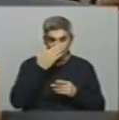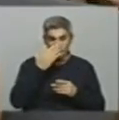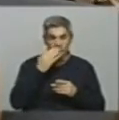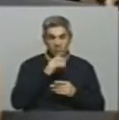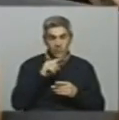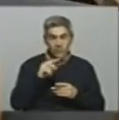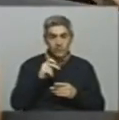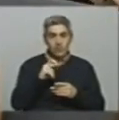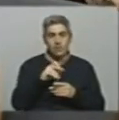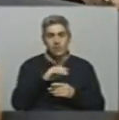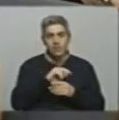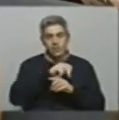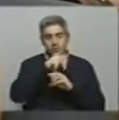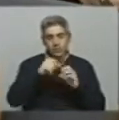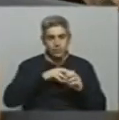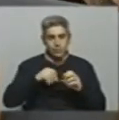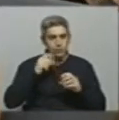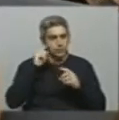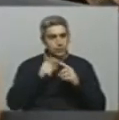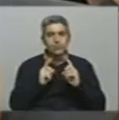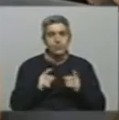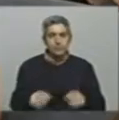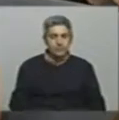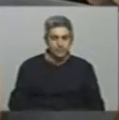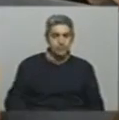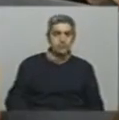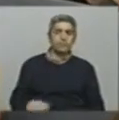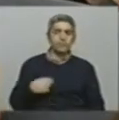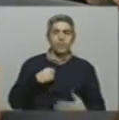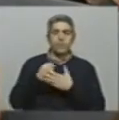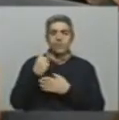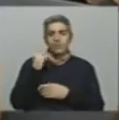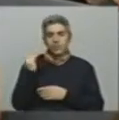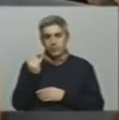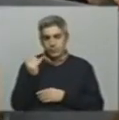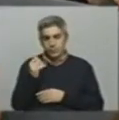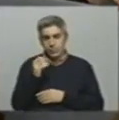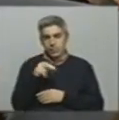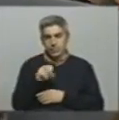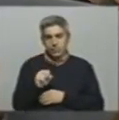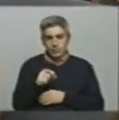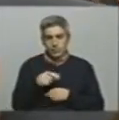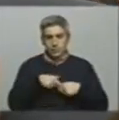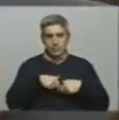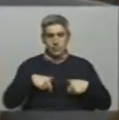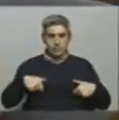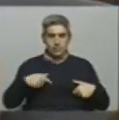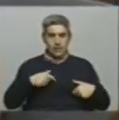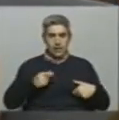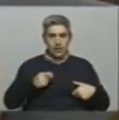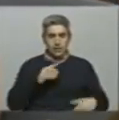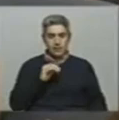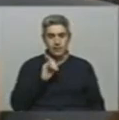World. Exato. E tem como finalidade, eu apoio uma organização, que é uma ONG, que levo aqui comigo, que é a